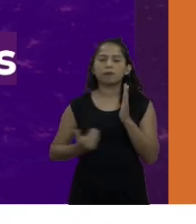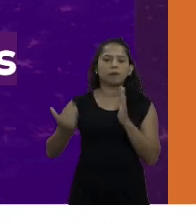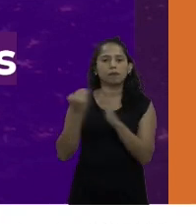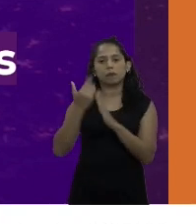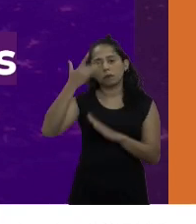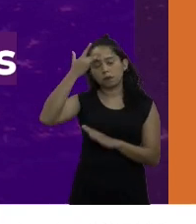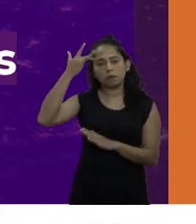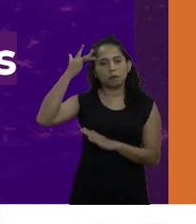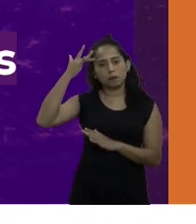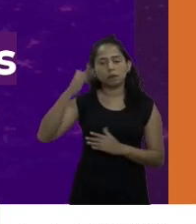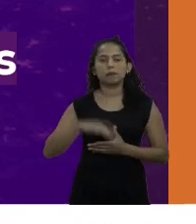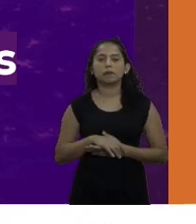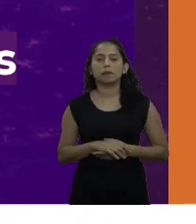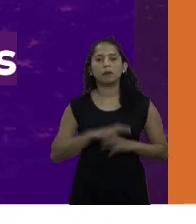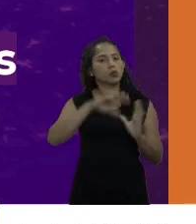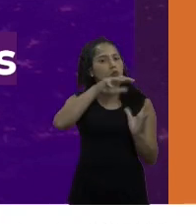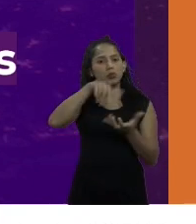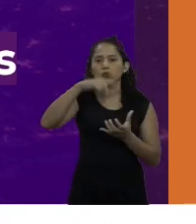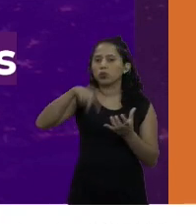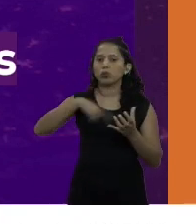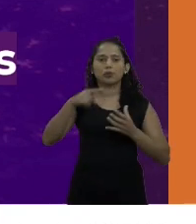mundo.